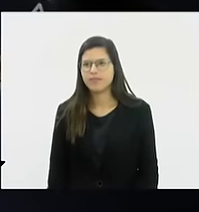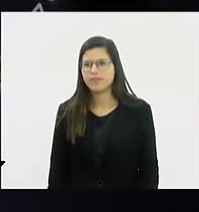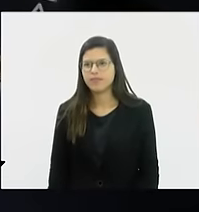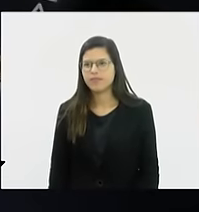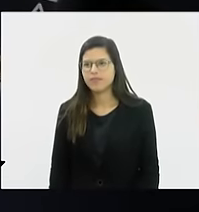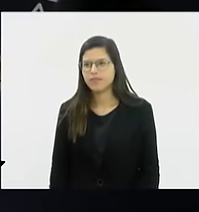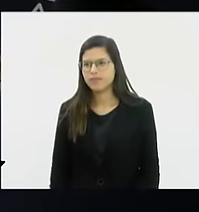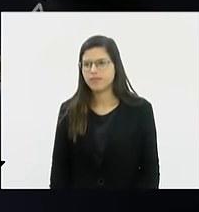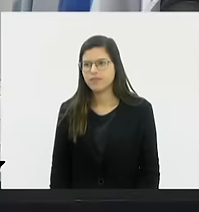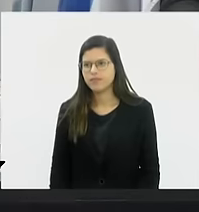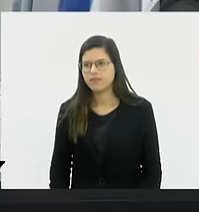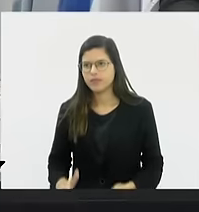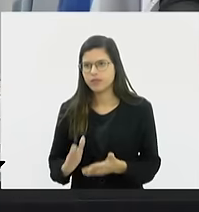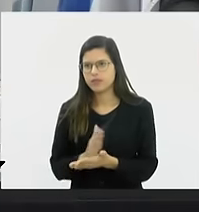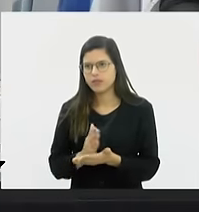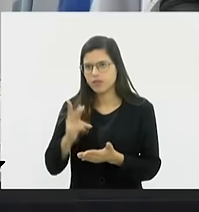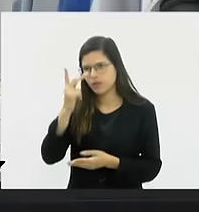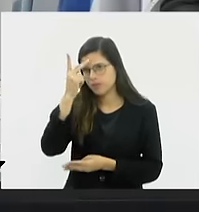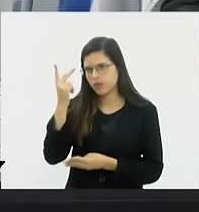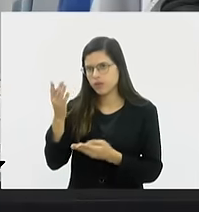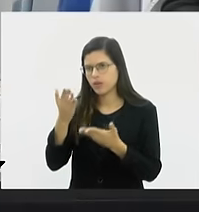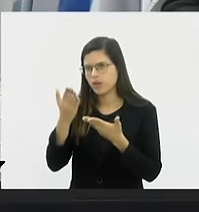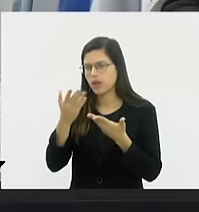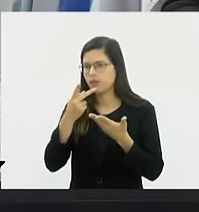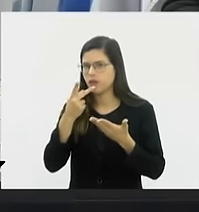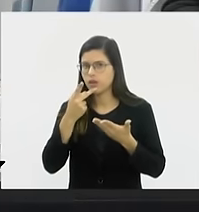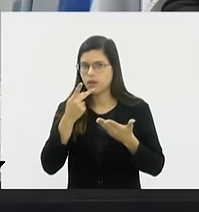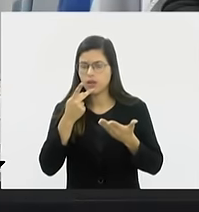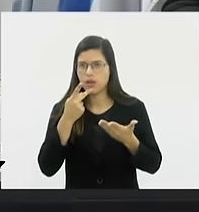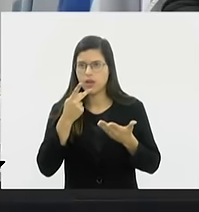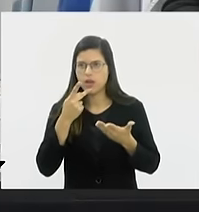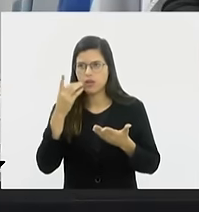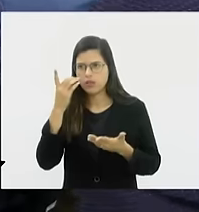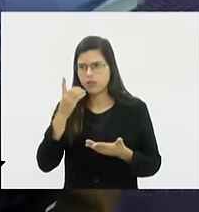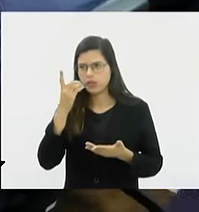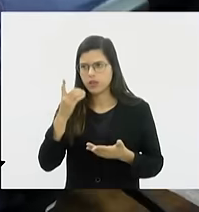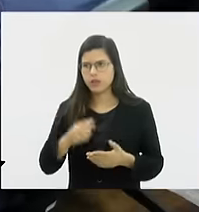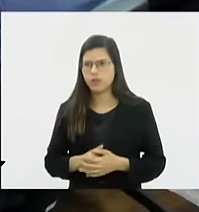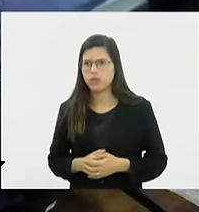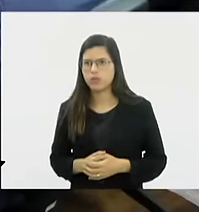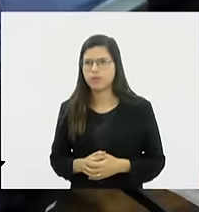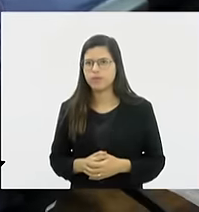Algum convidado quer fazer uso da palavra? Deputado Roberto Monteiro, quer fazer uso da palavra?